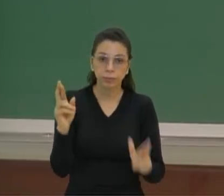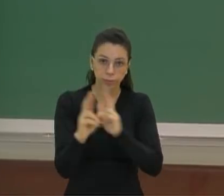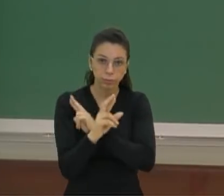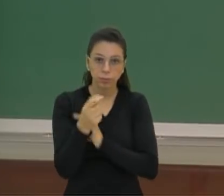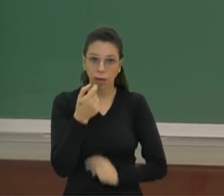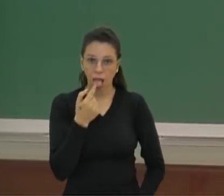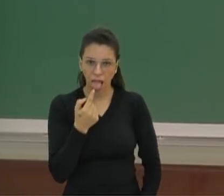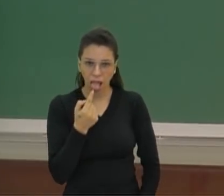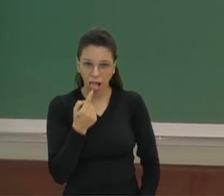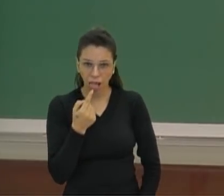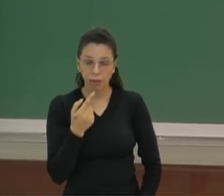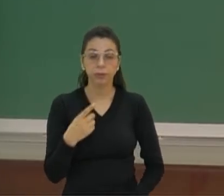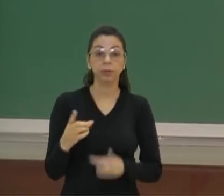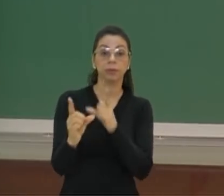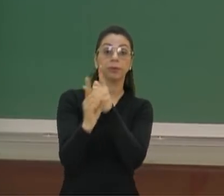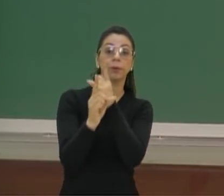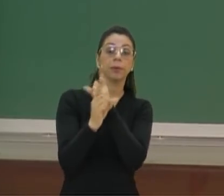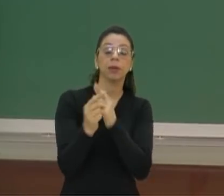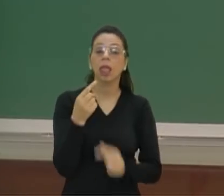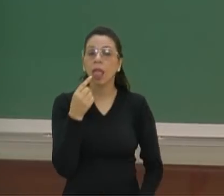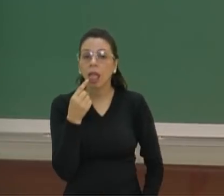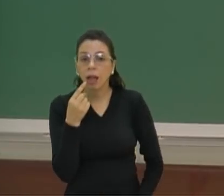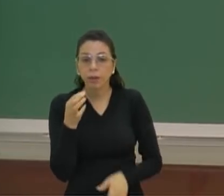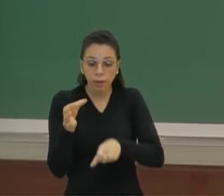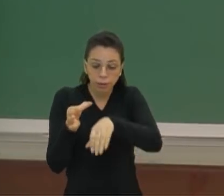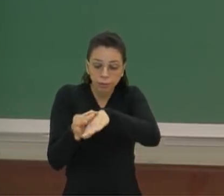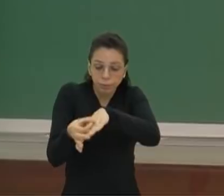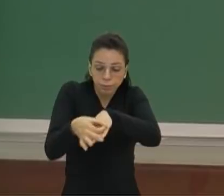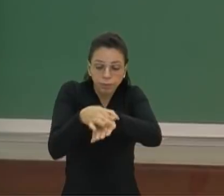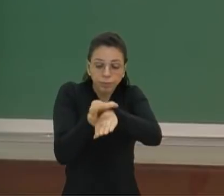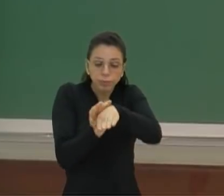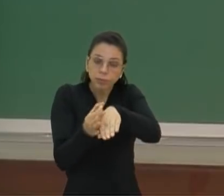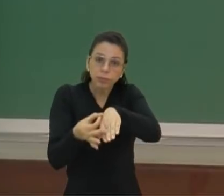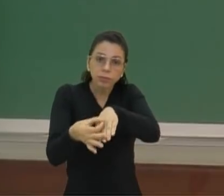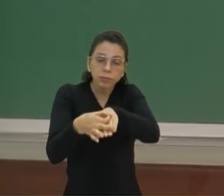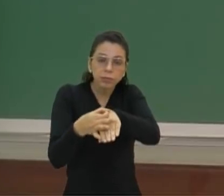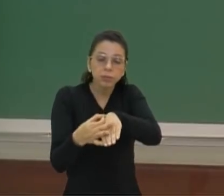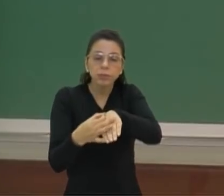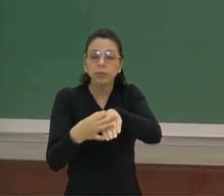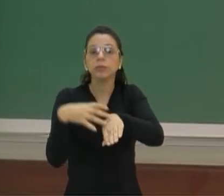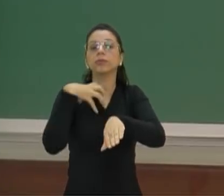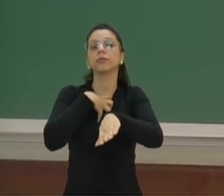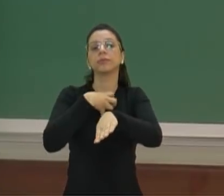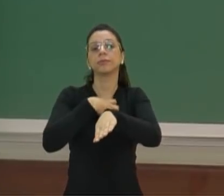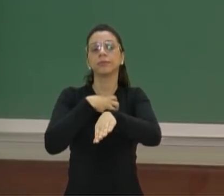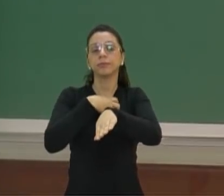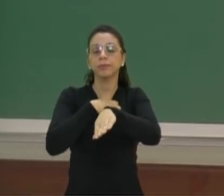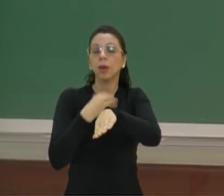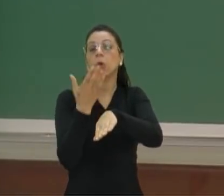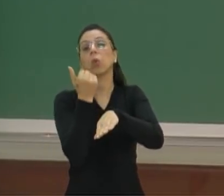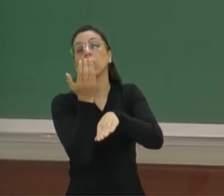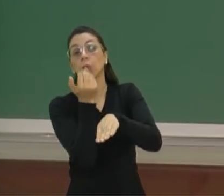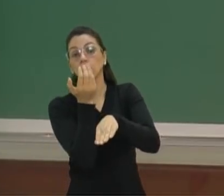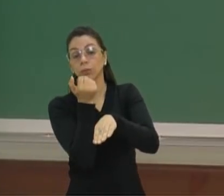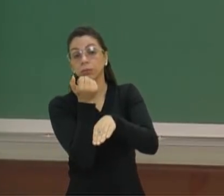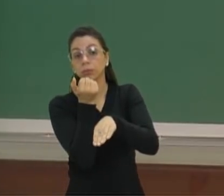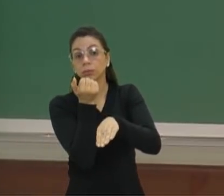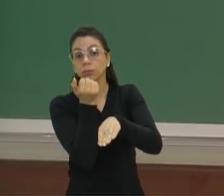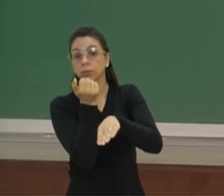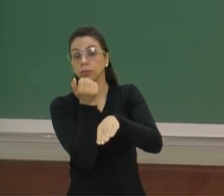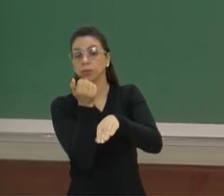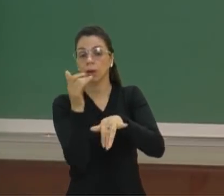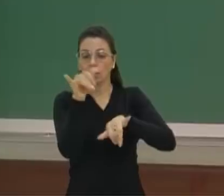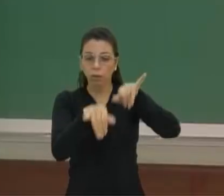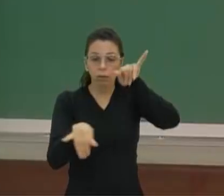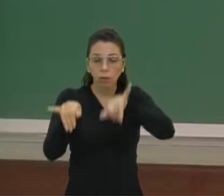língua. E eu vou encontrar na língua estruturas sensíveis aos alimentos, né? A parte